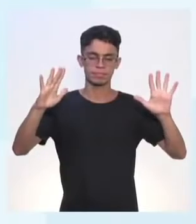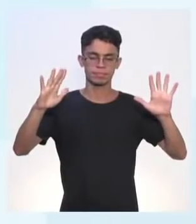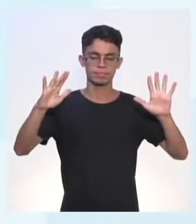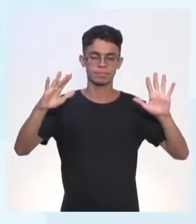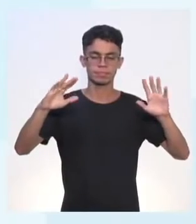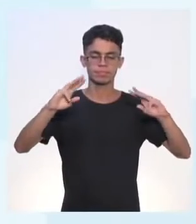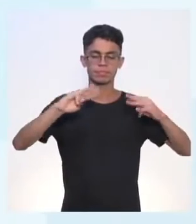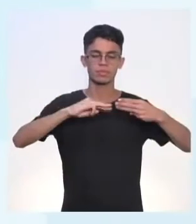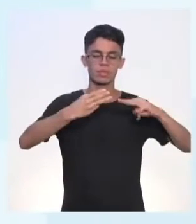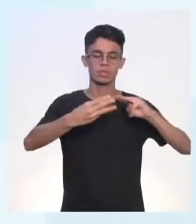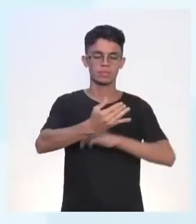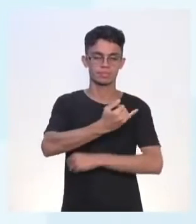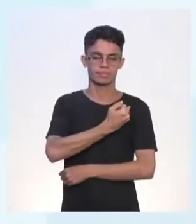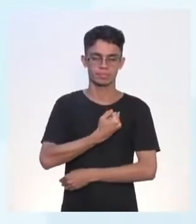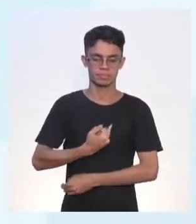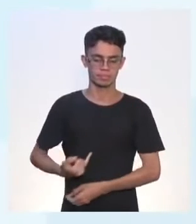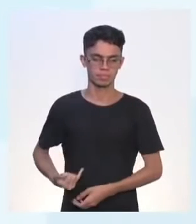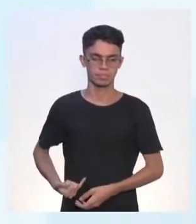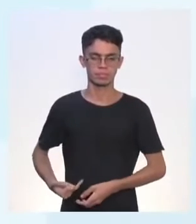ministerial do Império foi